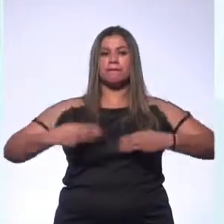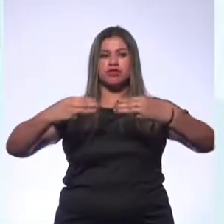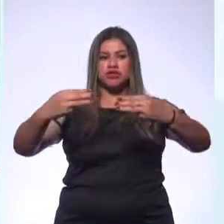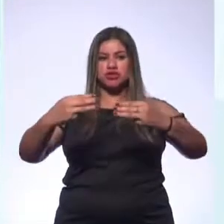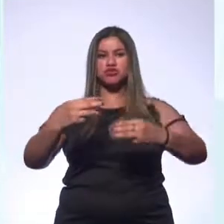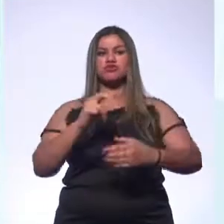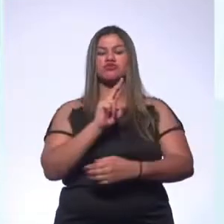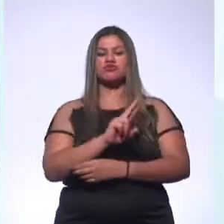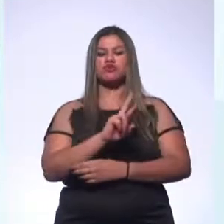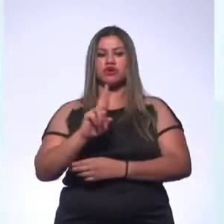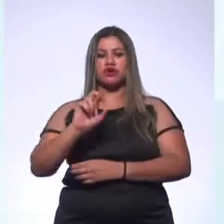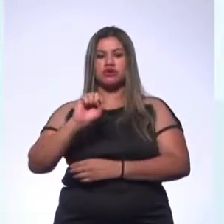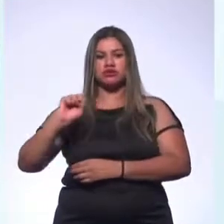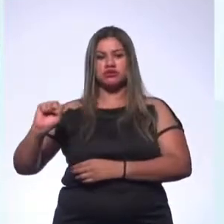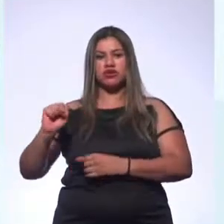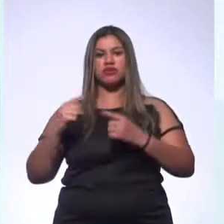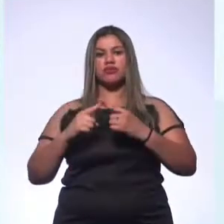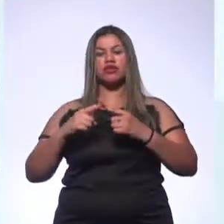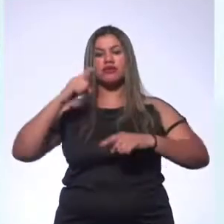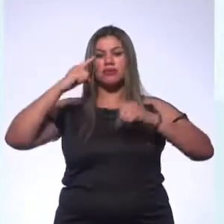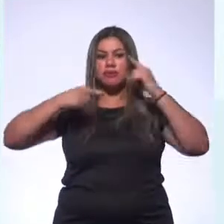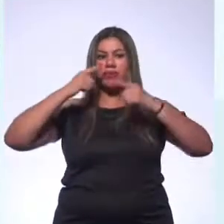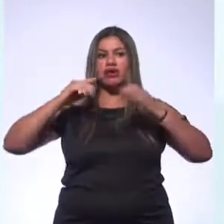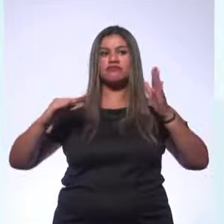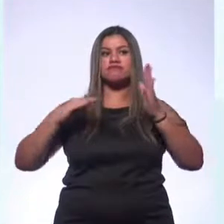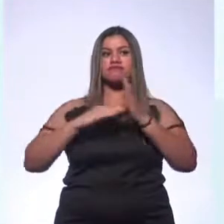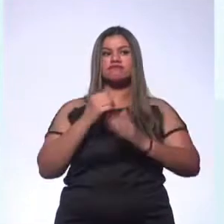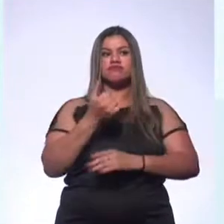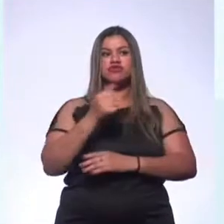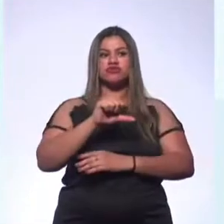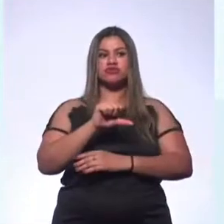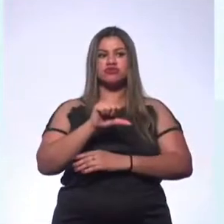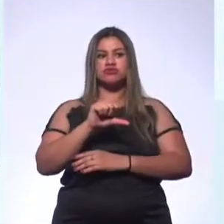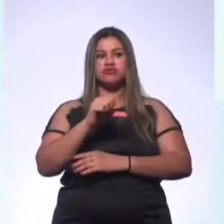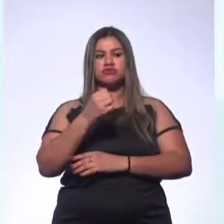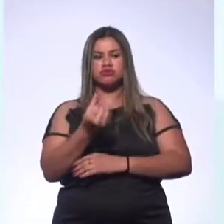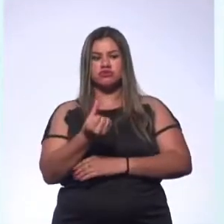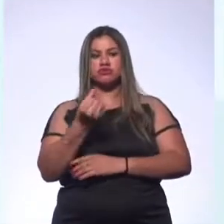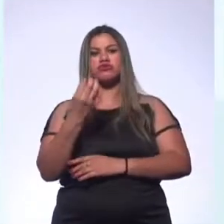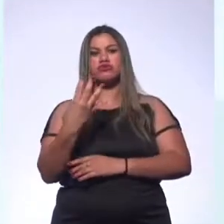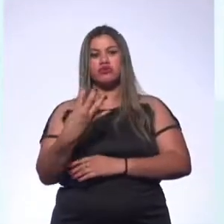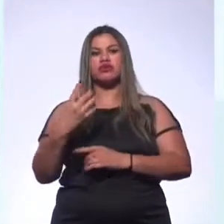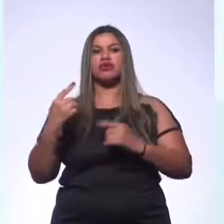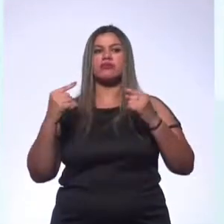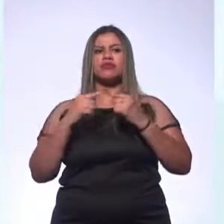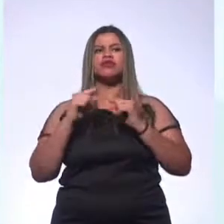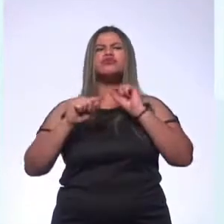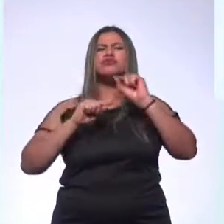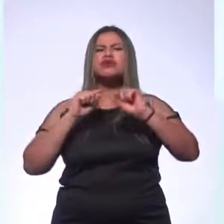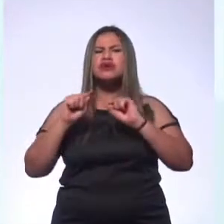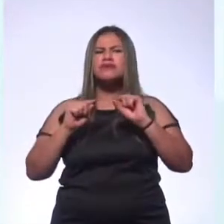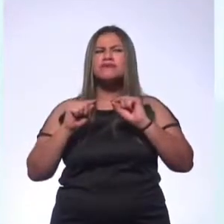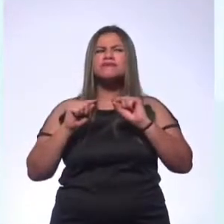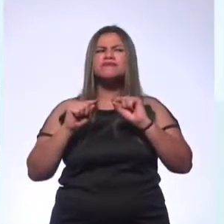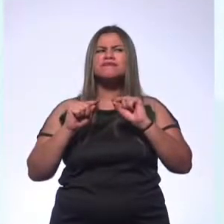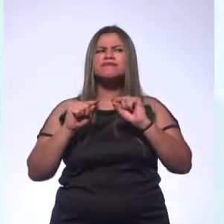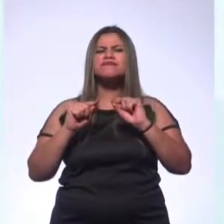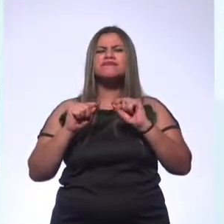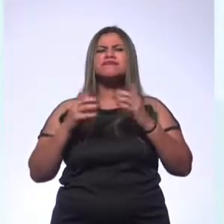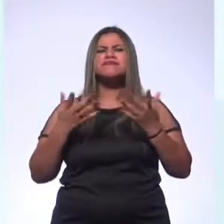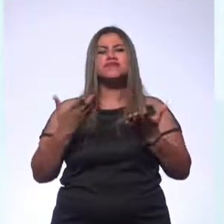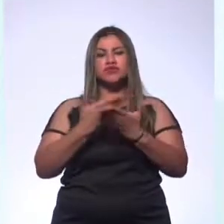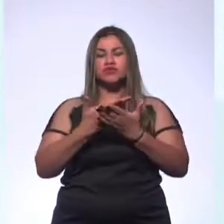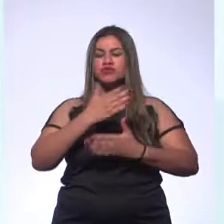Soviética e liderou o país até 1964. 1964, que data é essa que o estudante